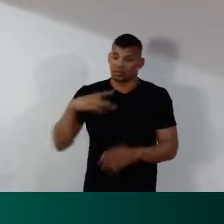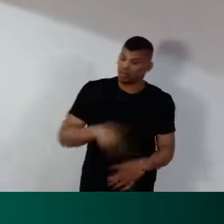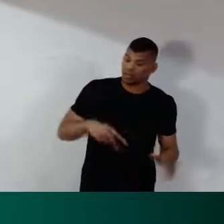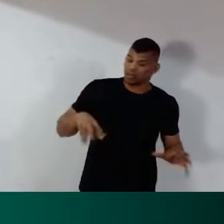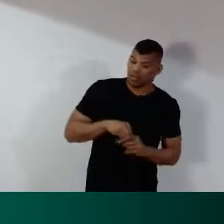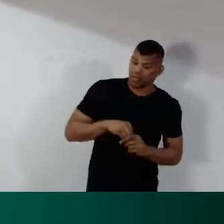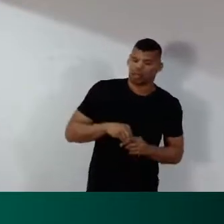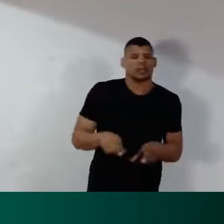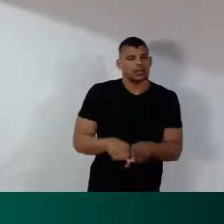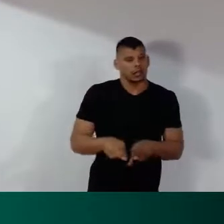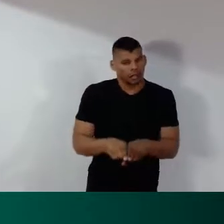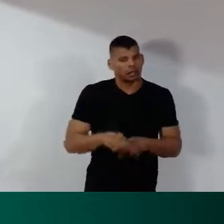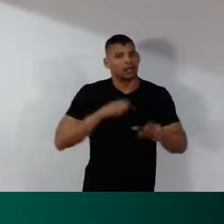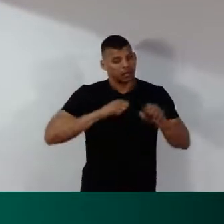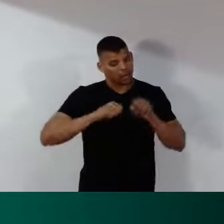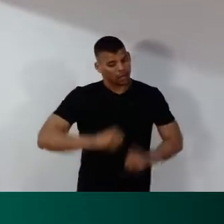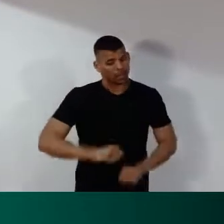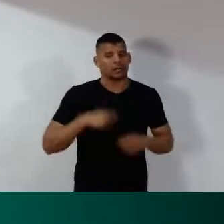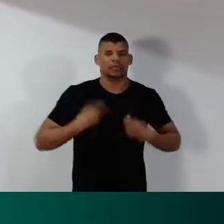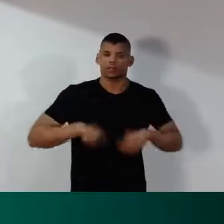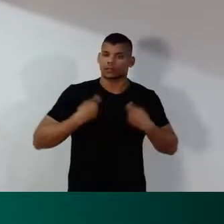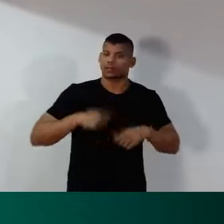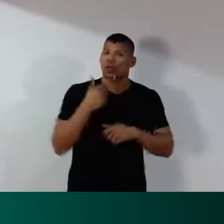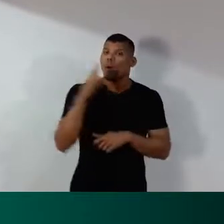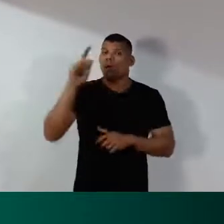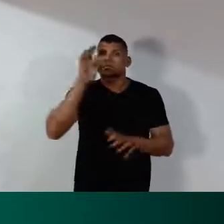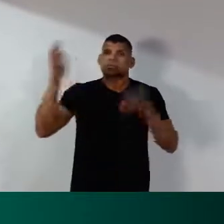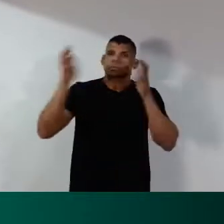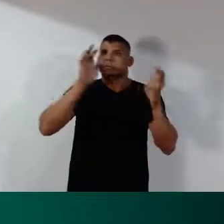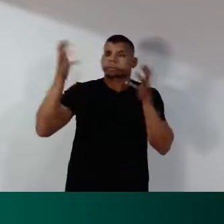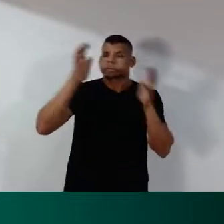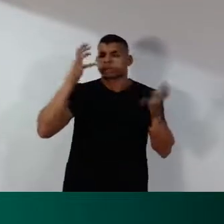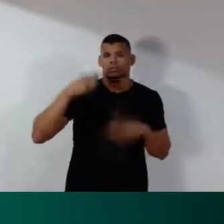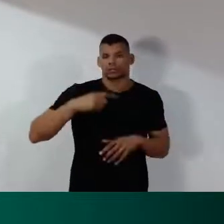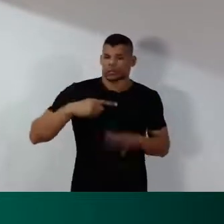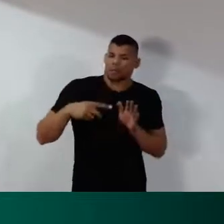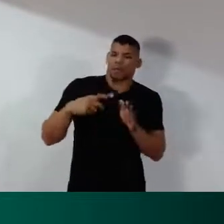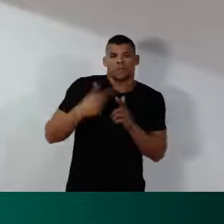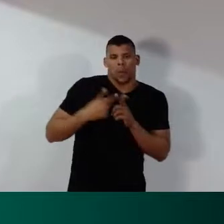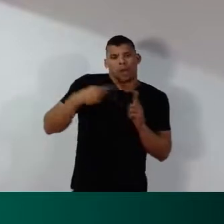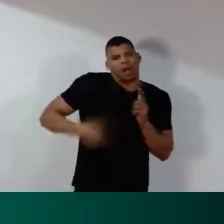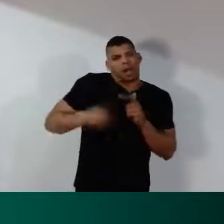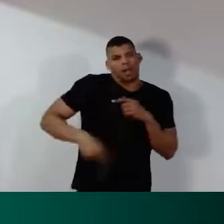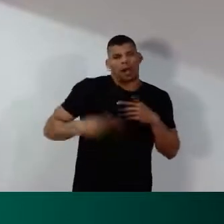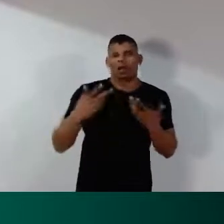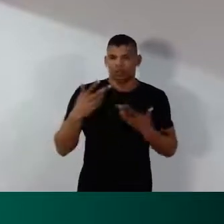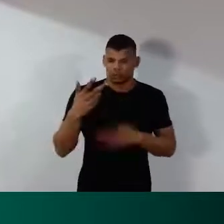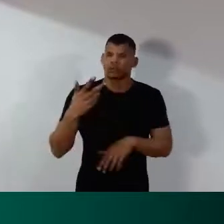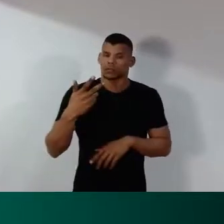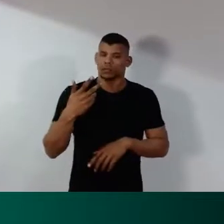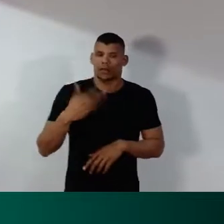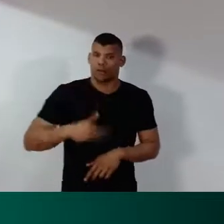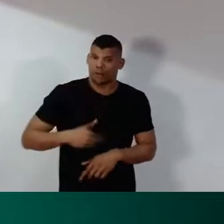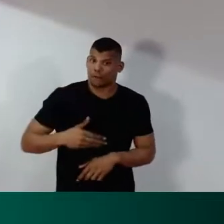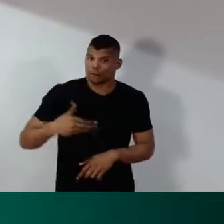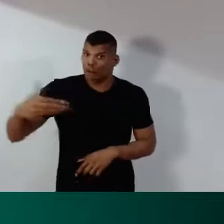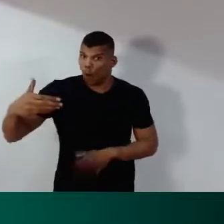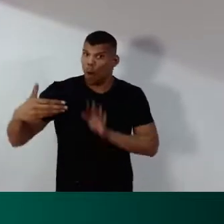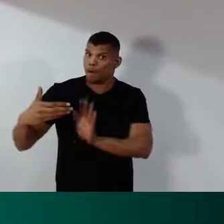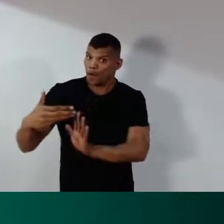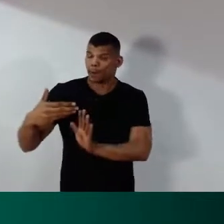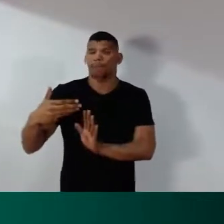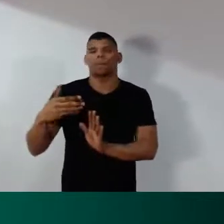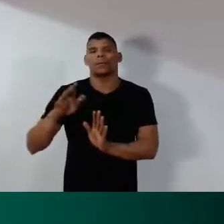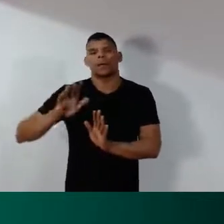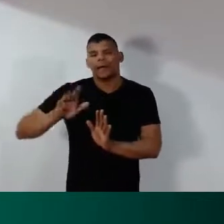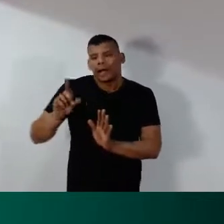gente tem que discutir agora para depois buscar outras soluções por nossos problemas são maiores do que a fome a